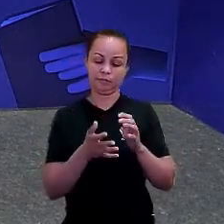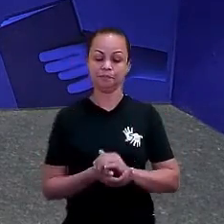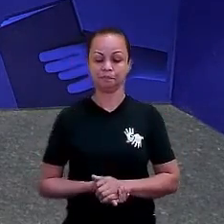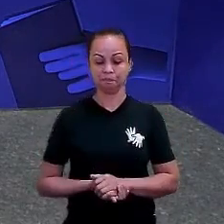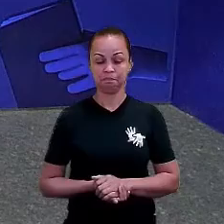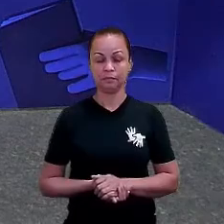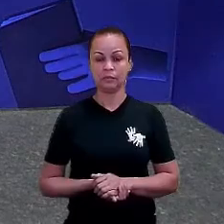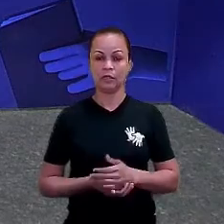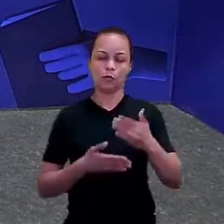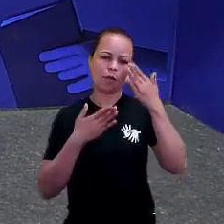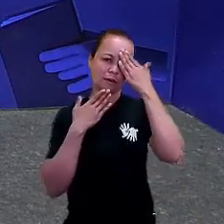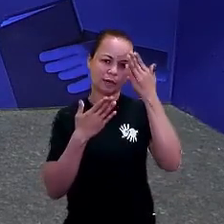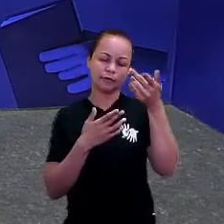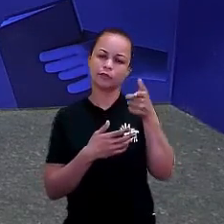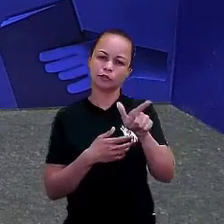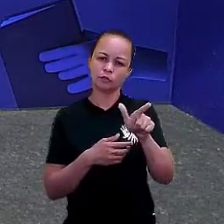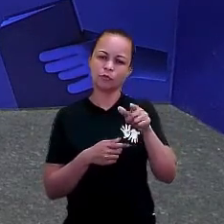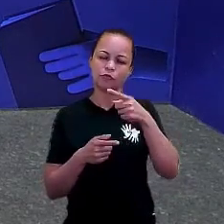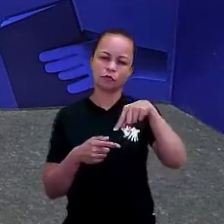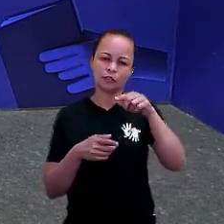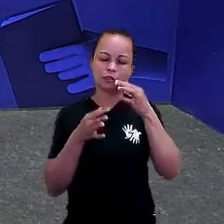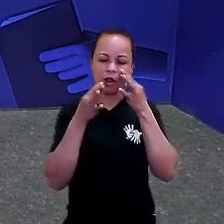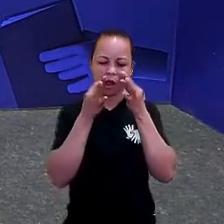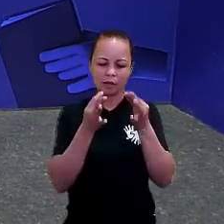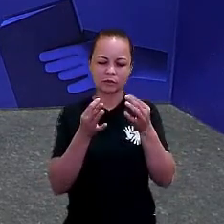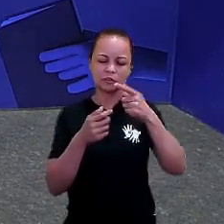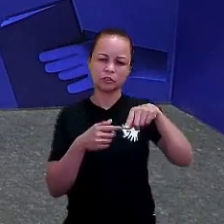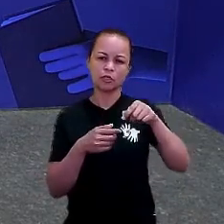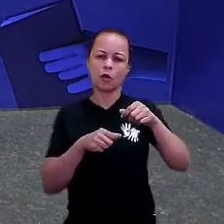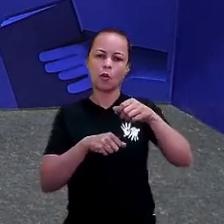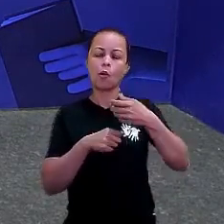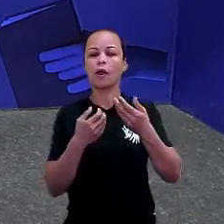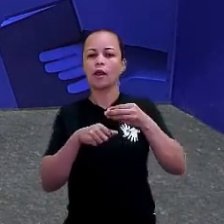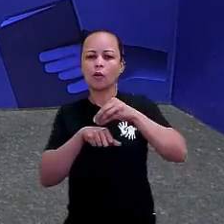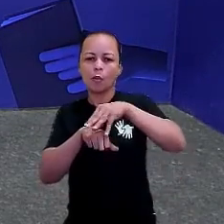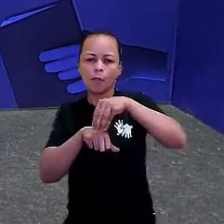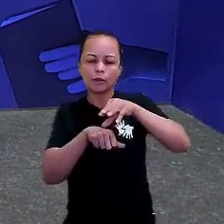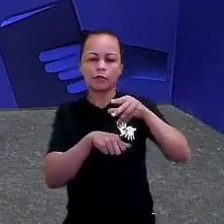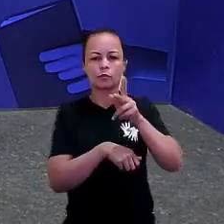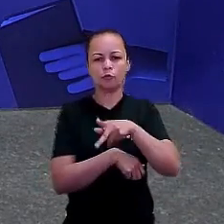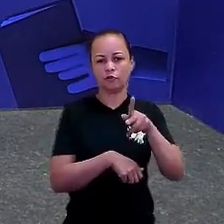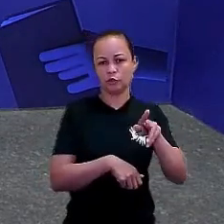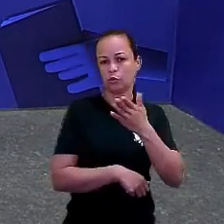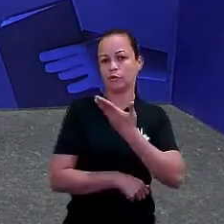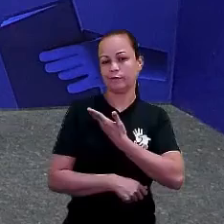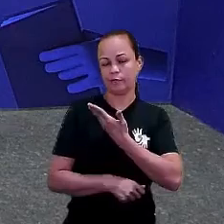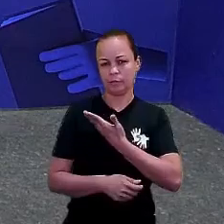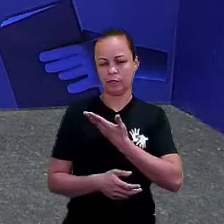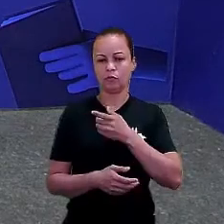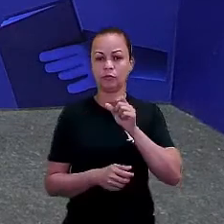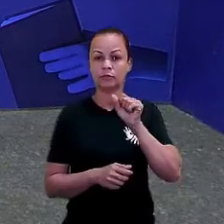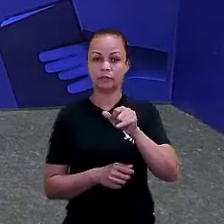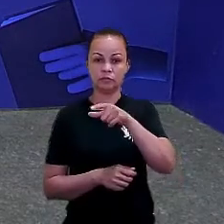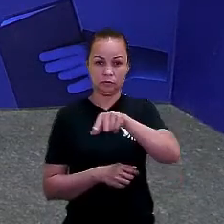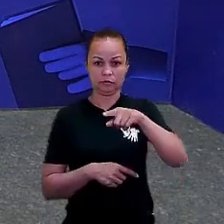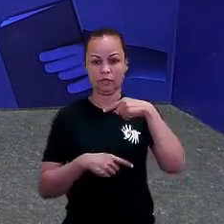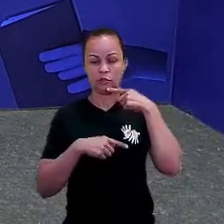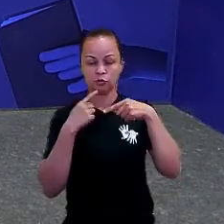estarem assistindo. Compartilhe com seus amigos, professoras. Se vocês tiverem dúvida, estudem, né?